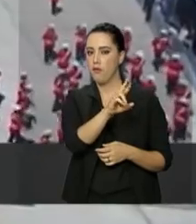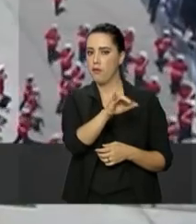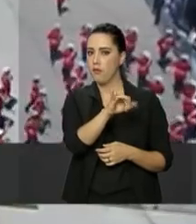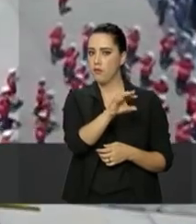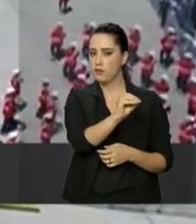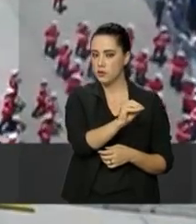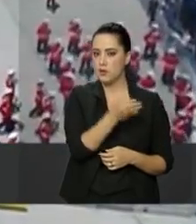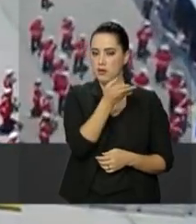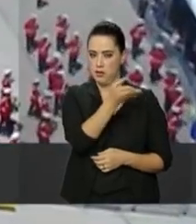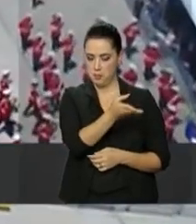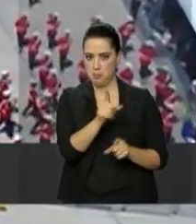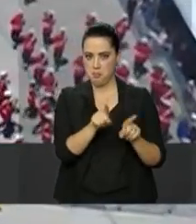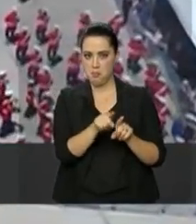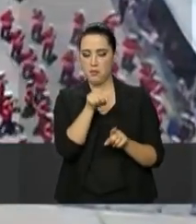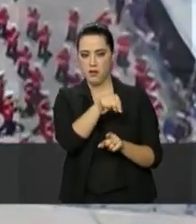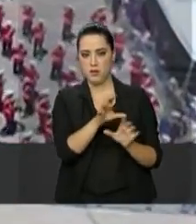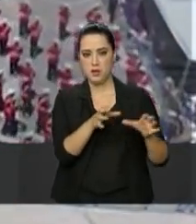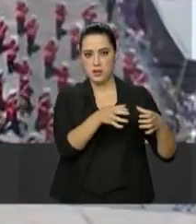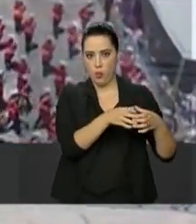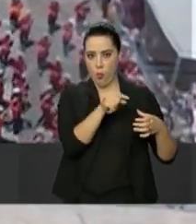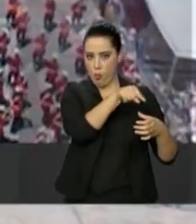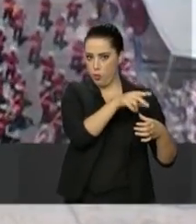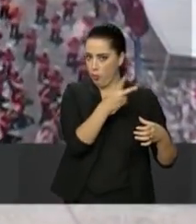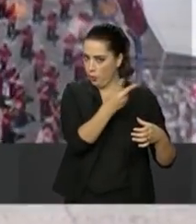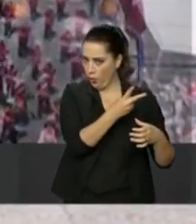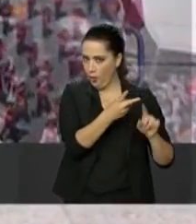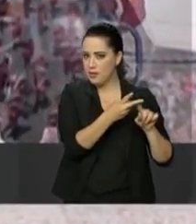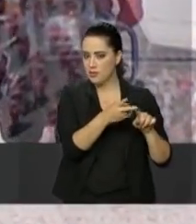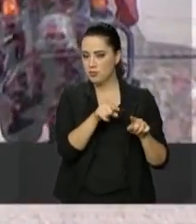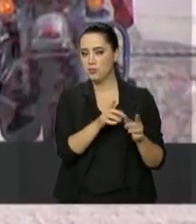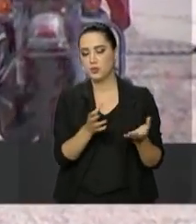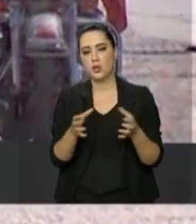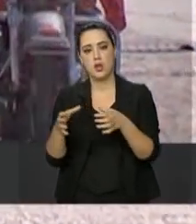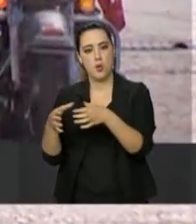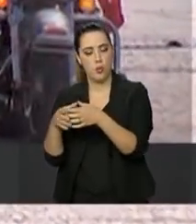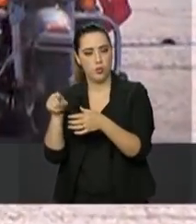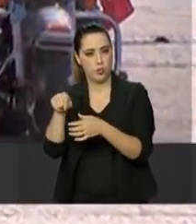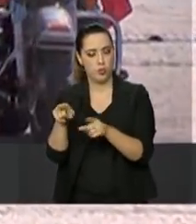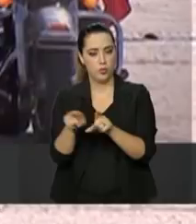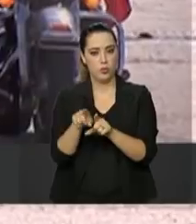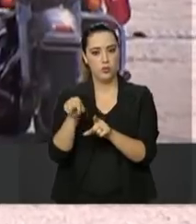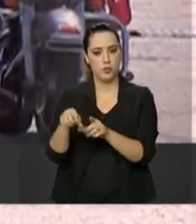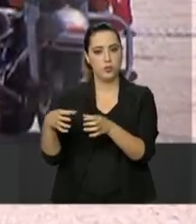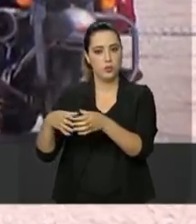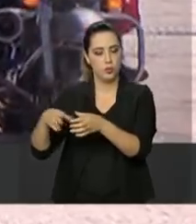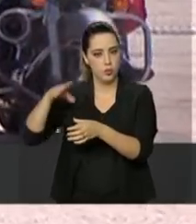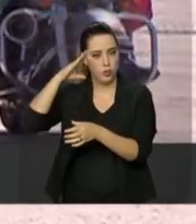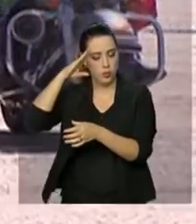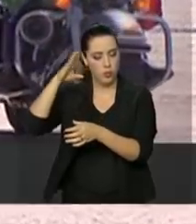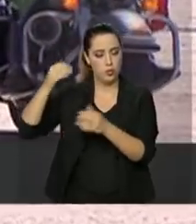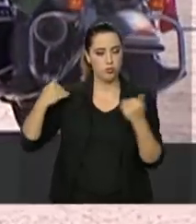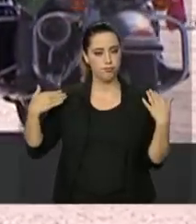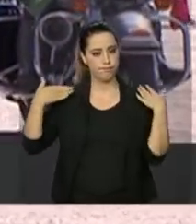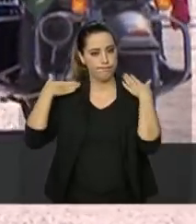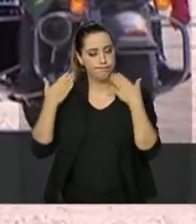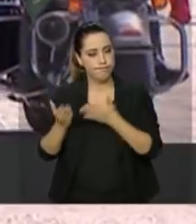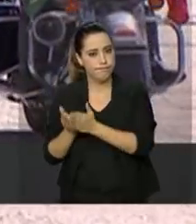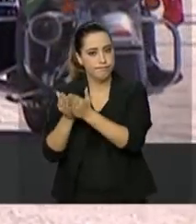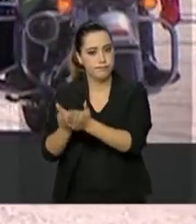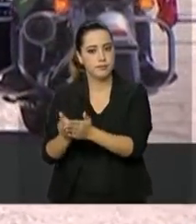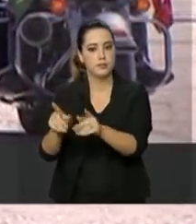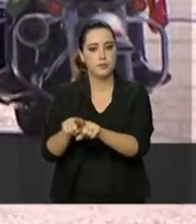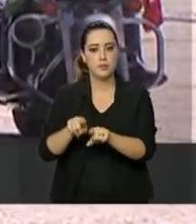banda do Grupamento de Fuzileiros Navais. E esse grupamento da Marinha, ali como um todo, ele